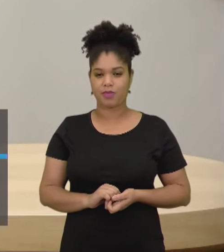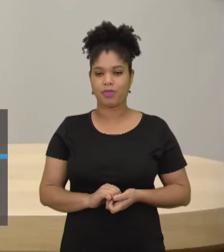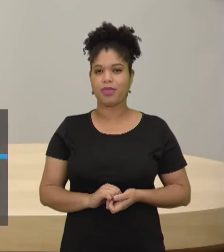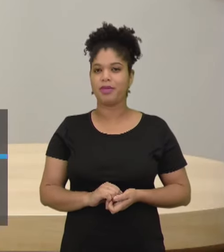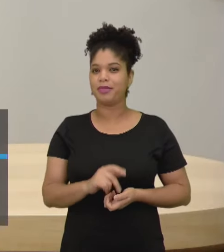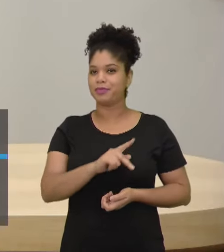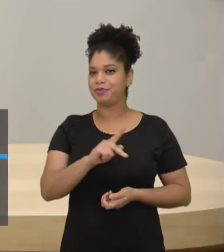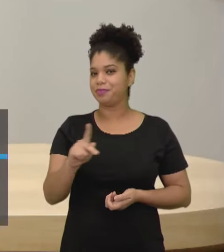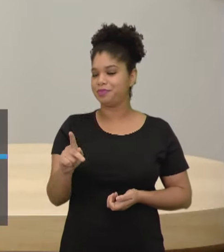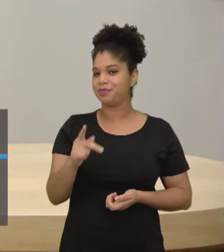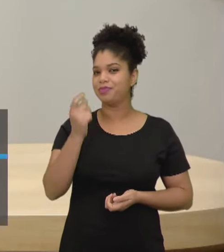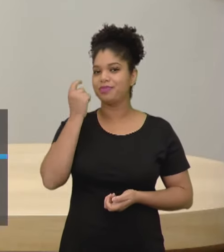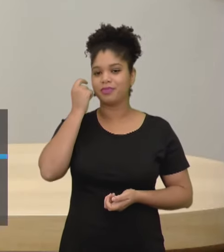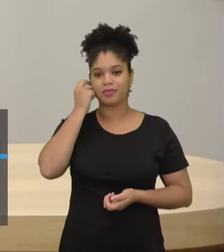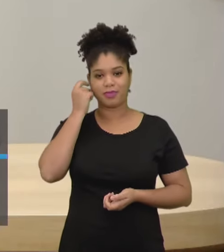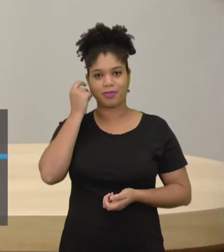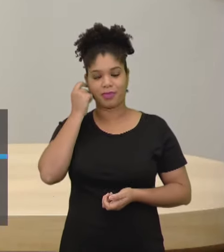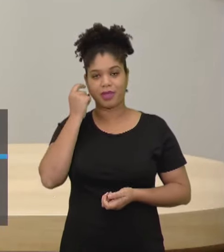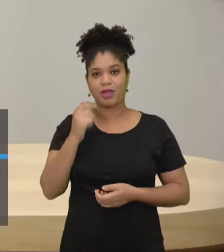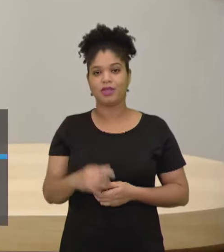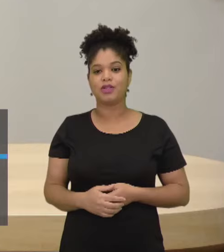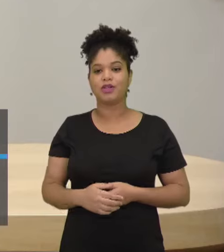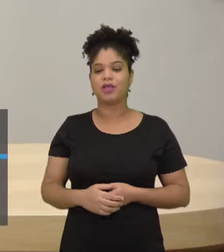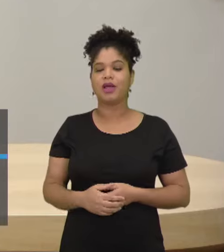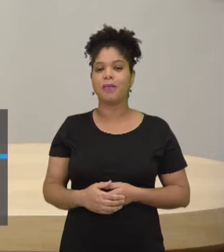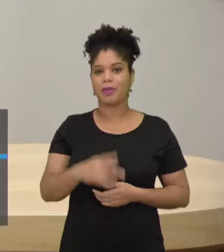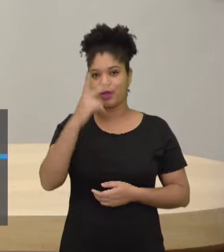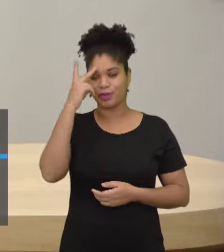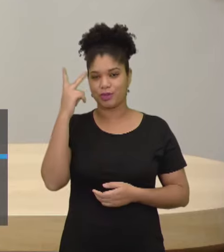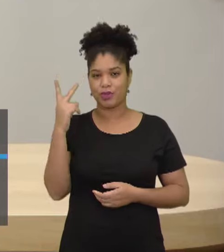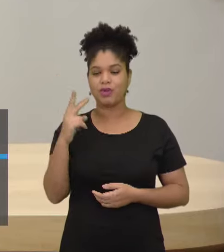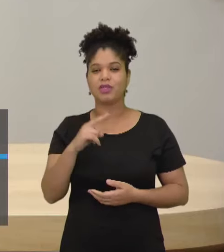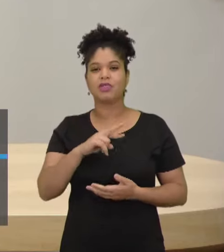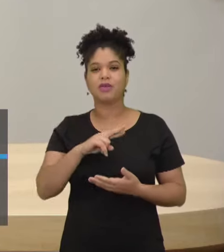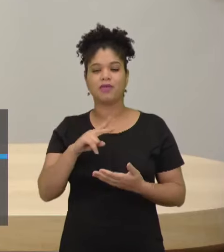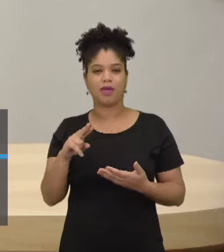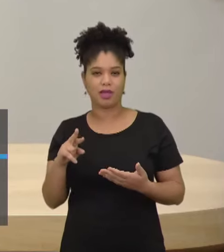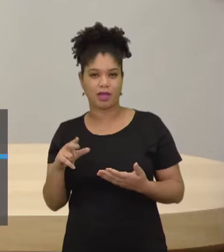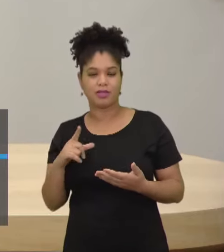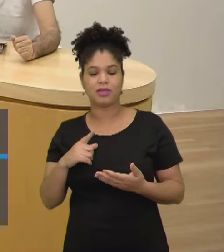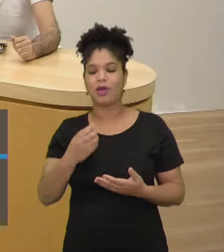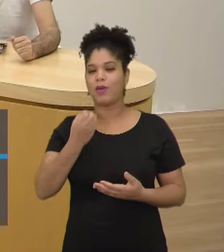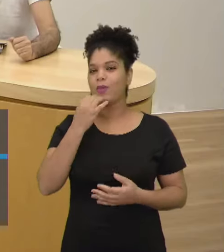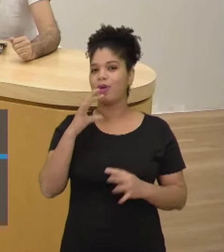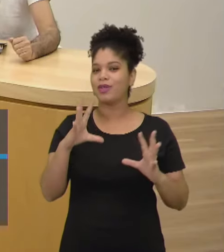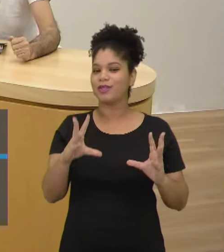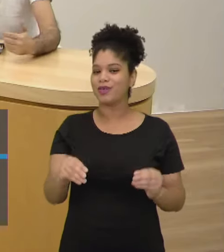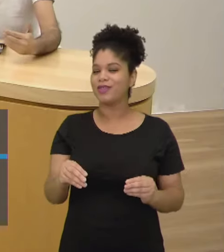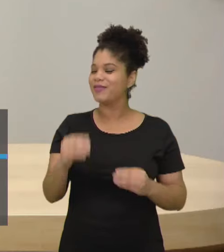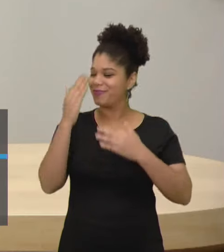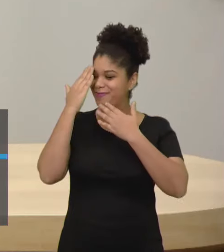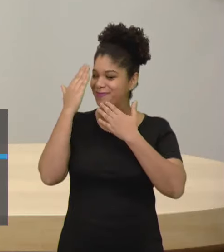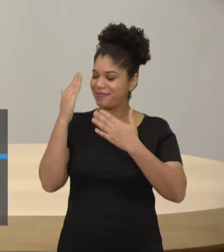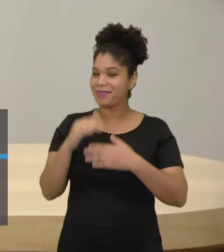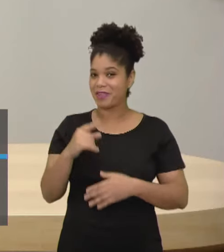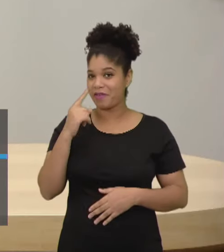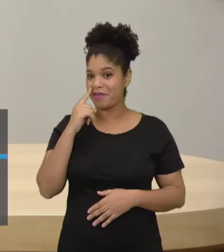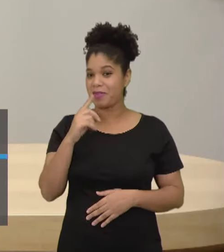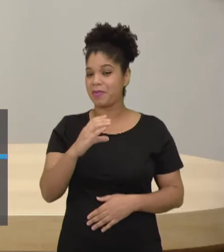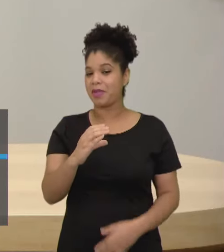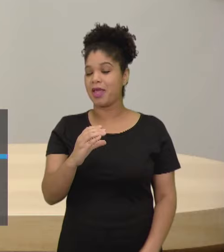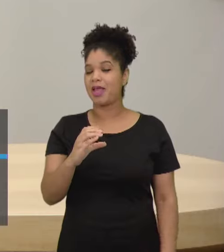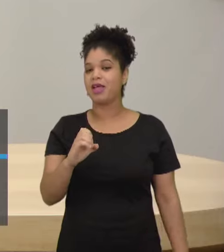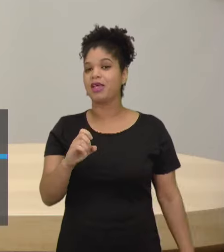Professor Anderson, eu quero aqui compartilhar o boa noite da galera do Cervantes. Aê, pessoal! Nome importante, né, da Sim.